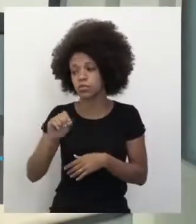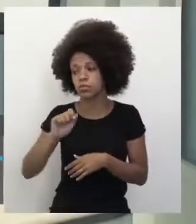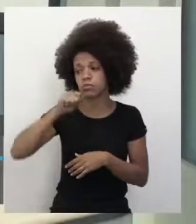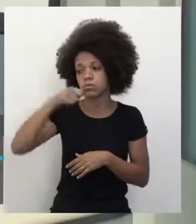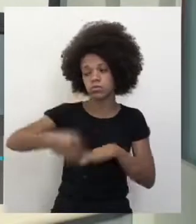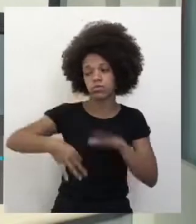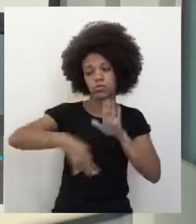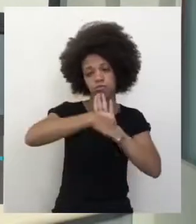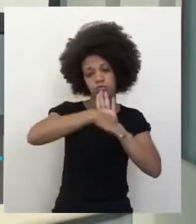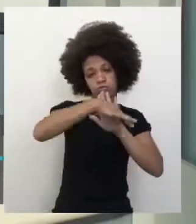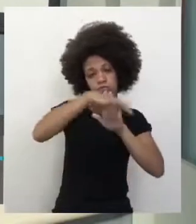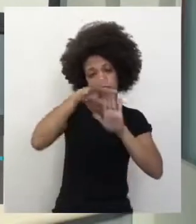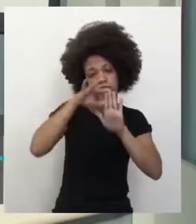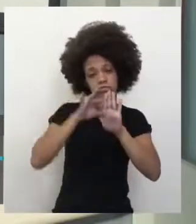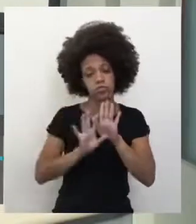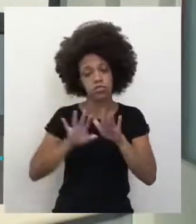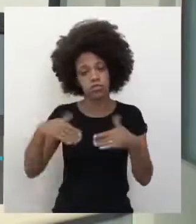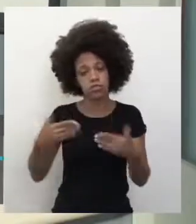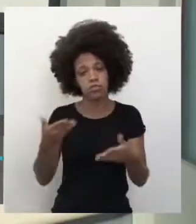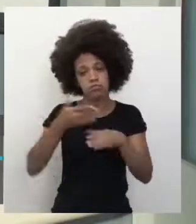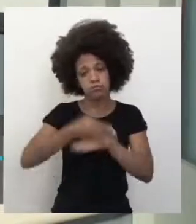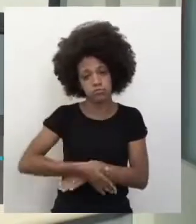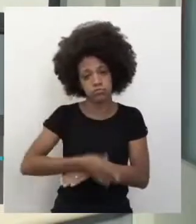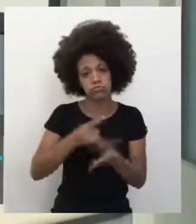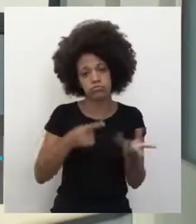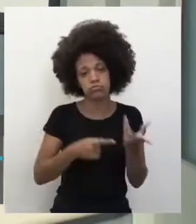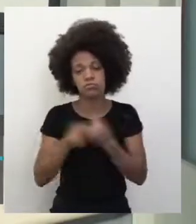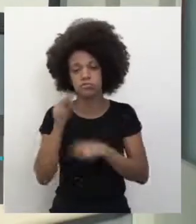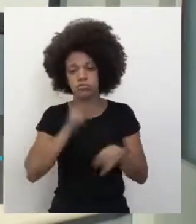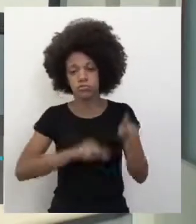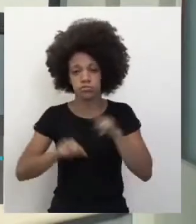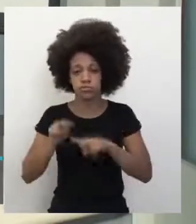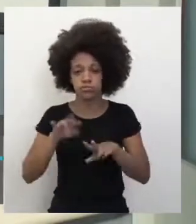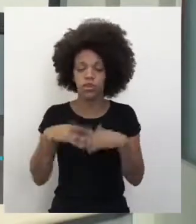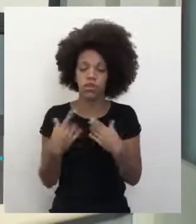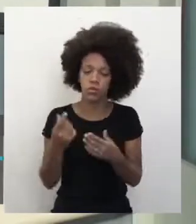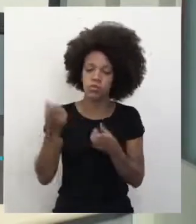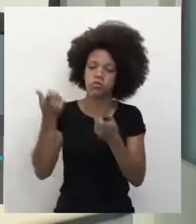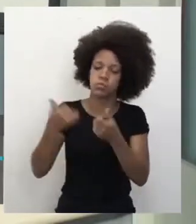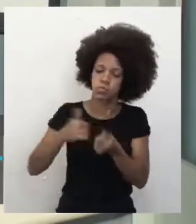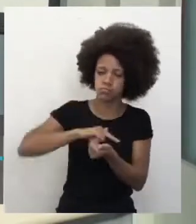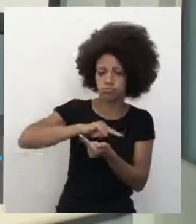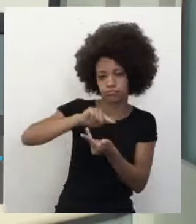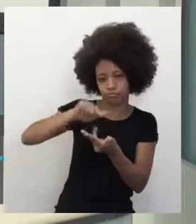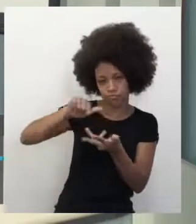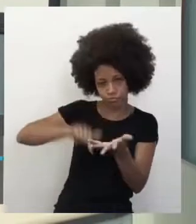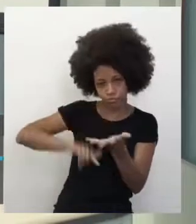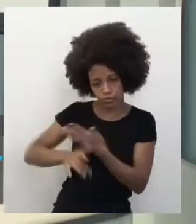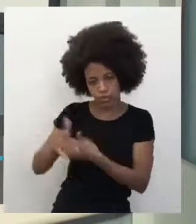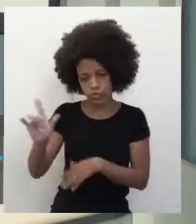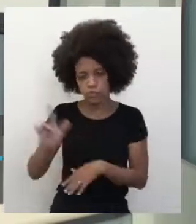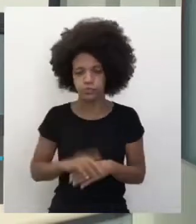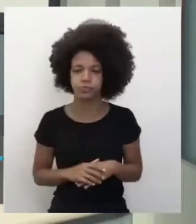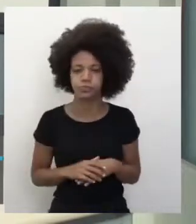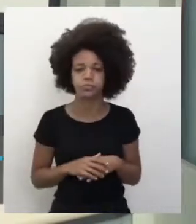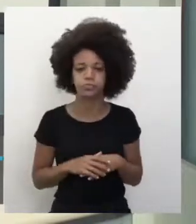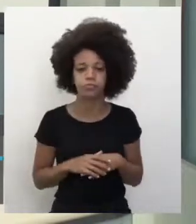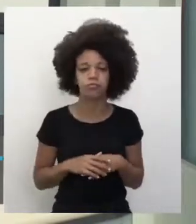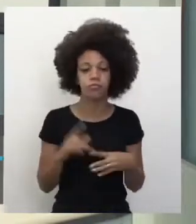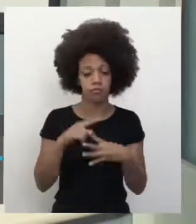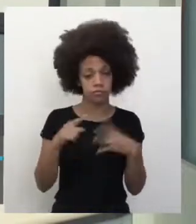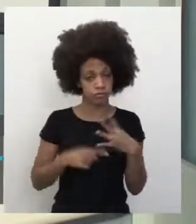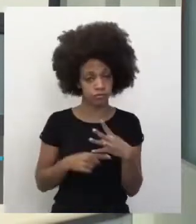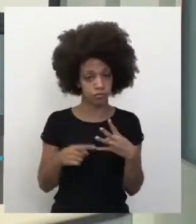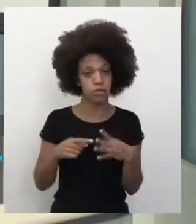a gente entrar de novo nas próximas aulas sobre artes visuais, eu parto para o muralismo, escultura, assemblagem, tá certo? Desses 4 eu decidi